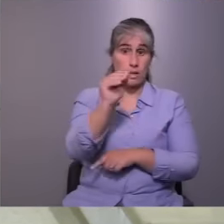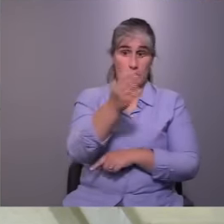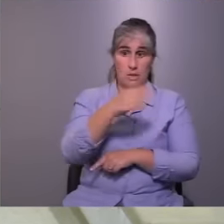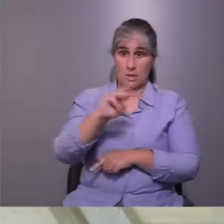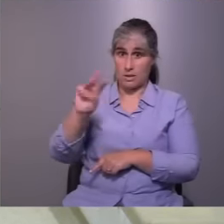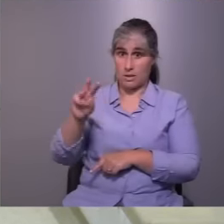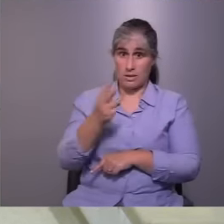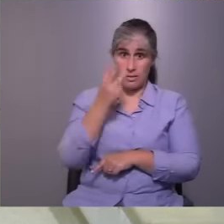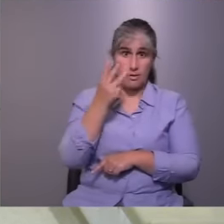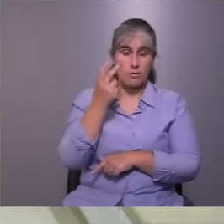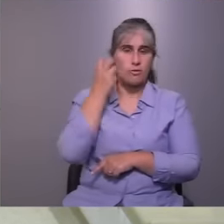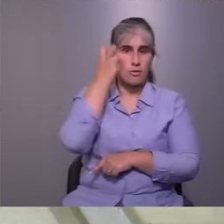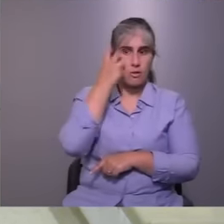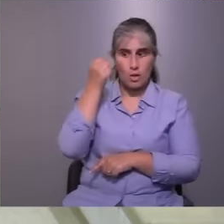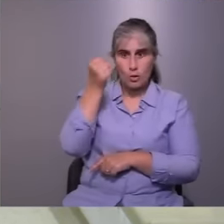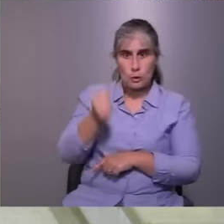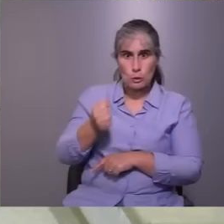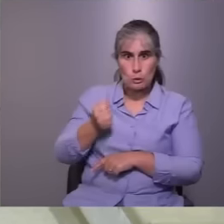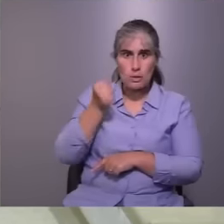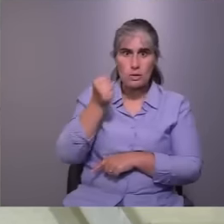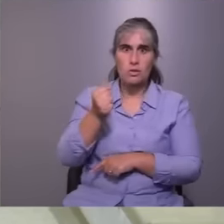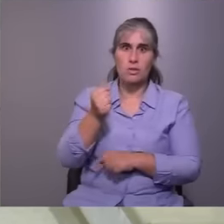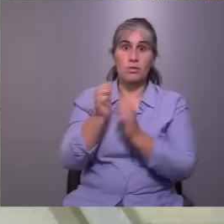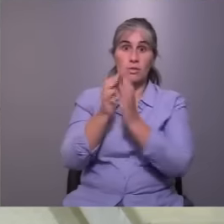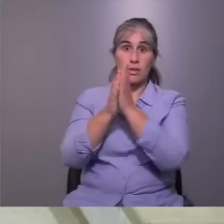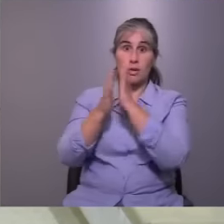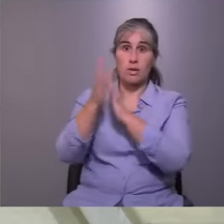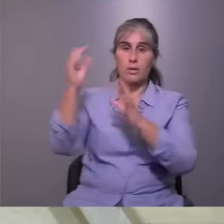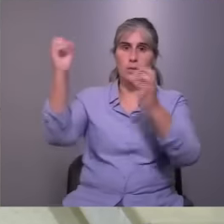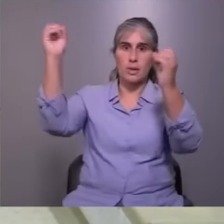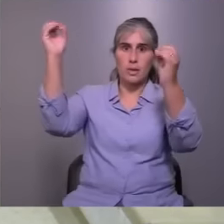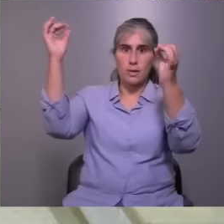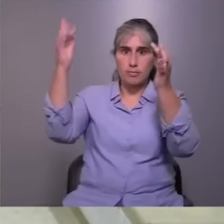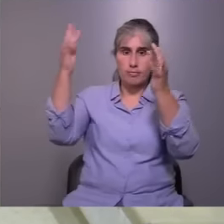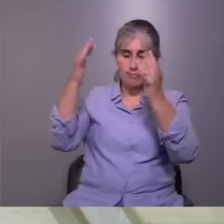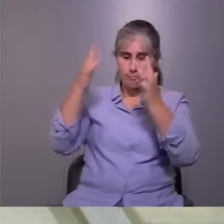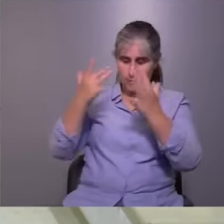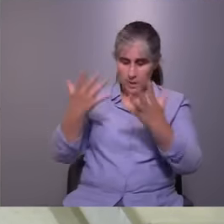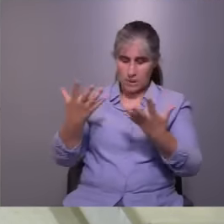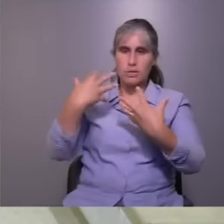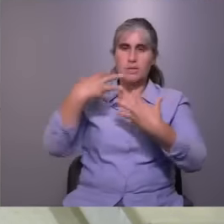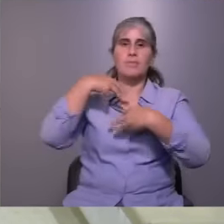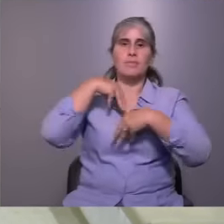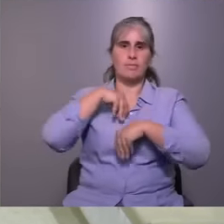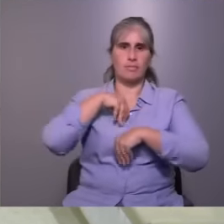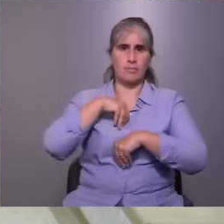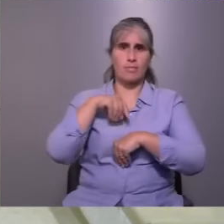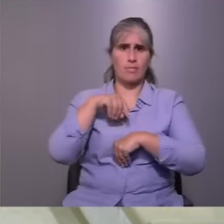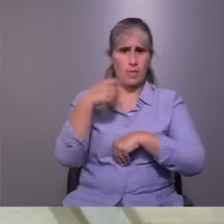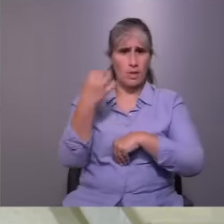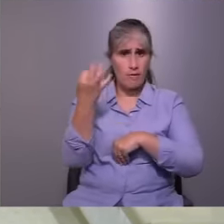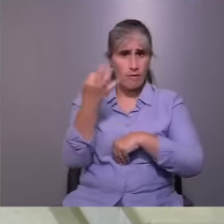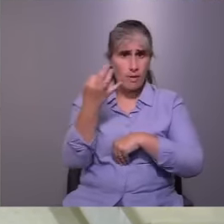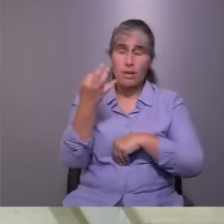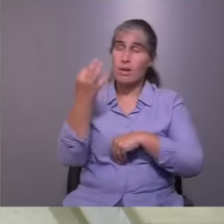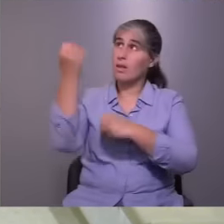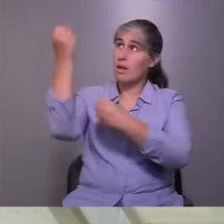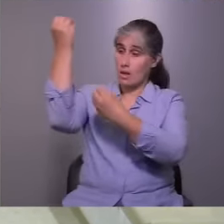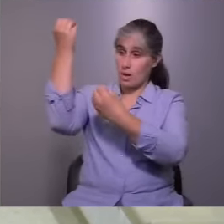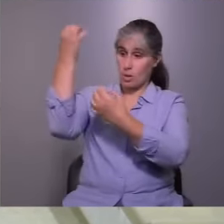a experiência que os três pastorinhos fizeram, submergidos na luz de